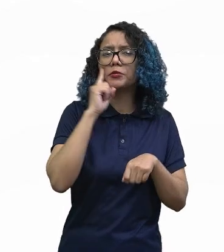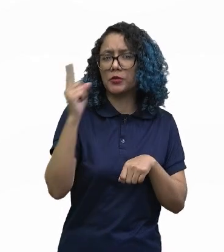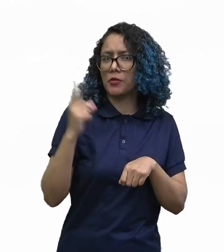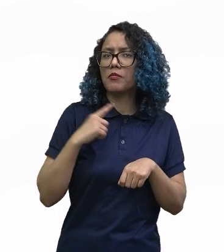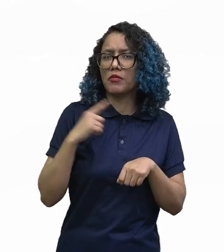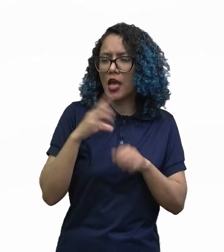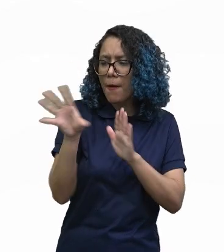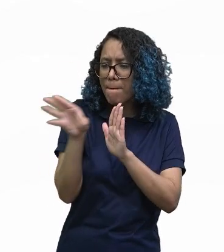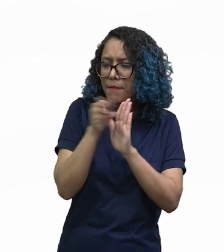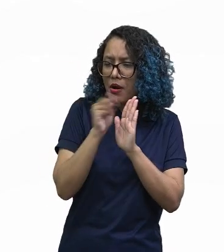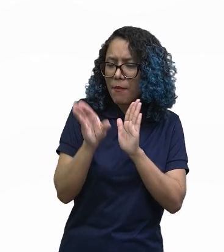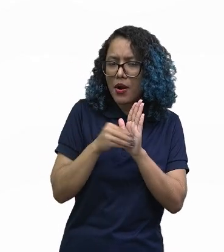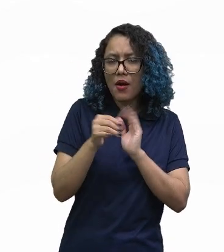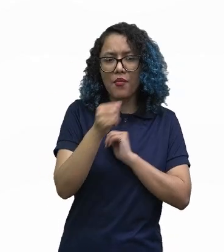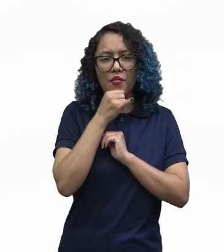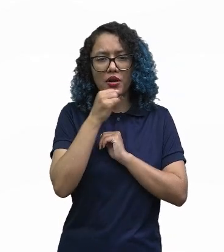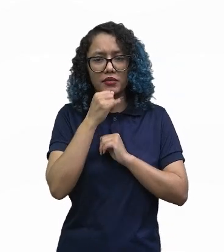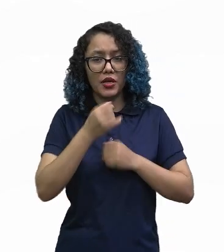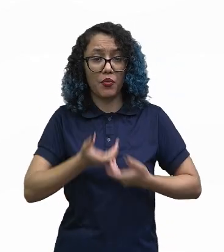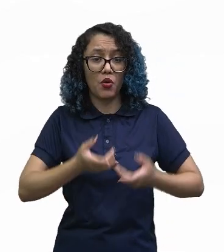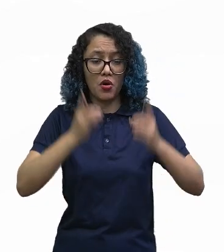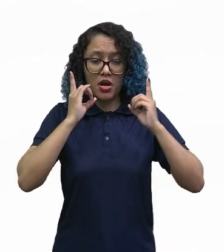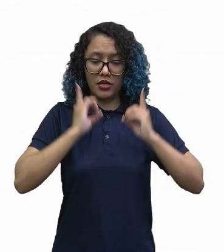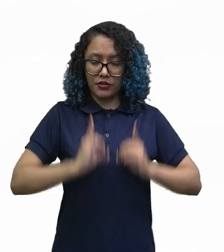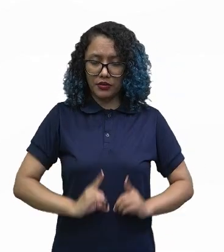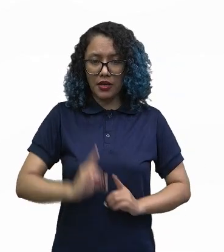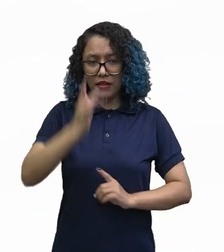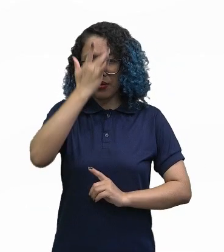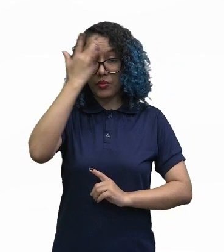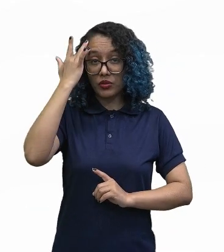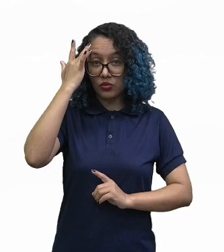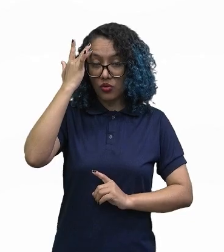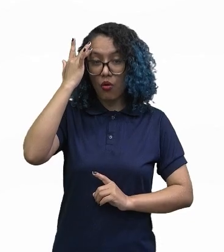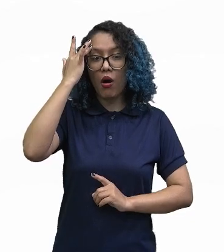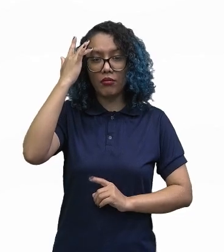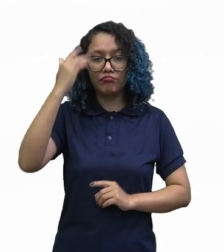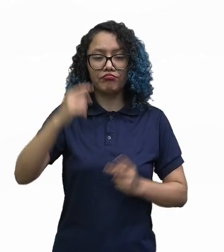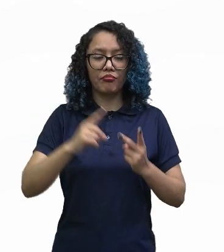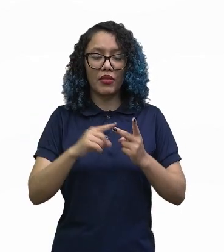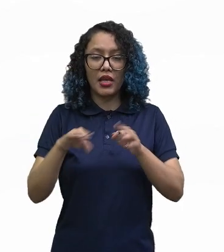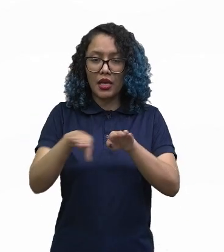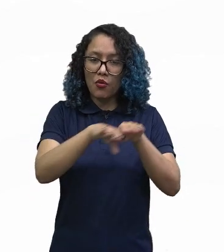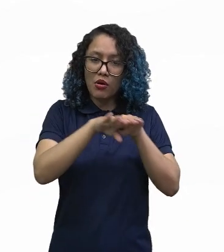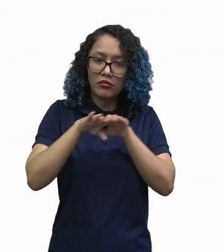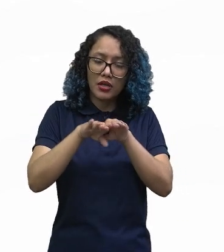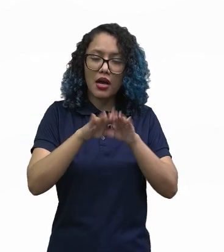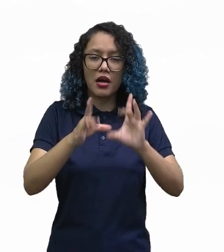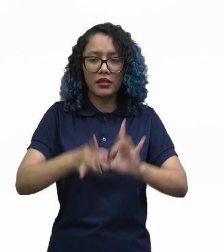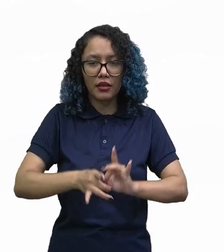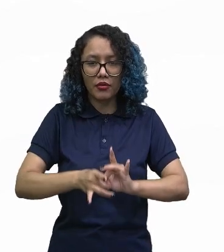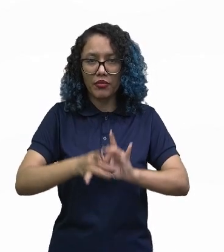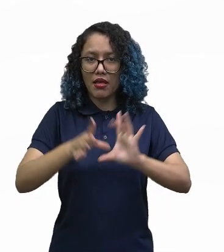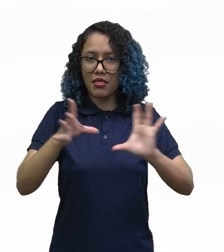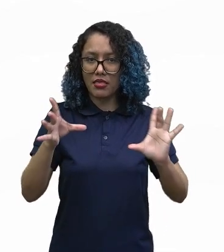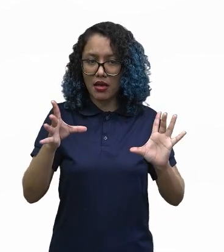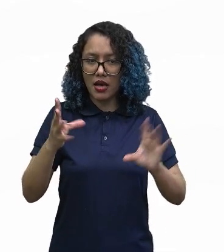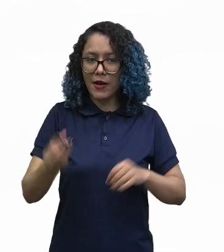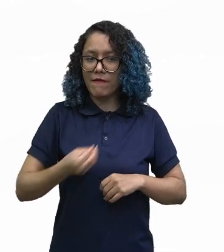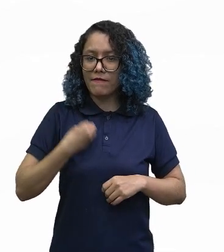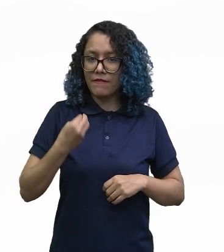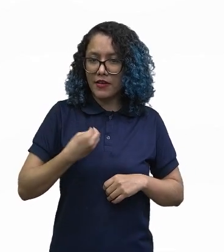como, por exemplo, dignidade da pessoa humana, igualdade, a liberdade,